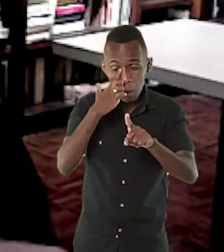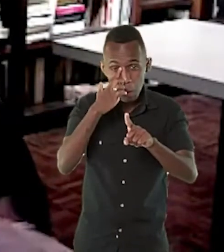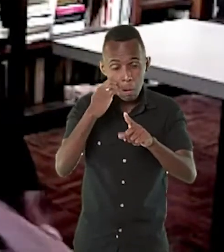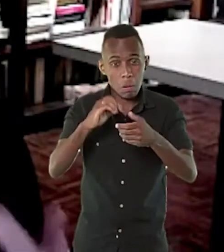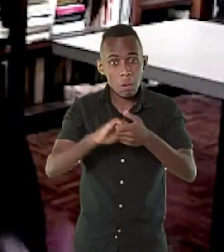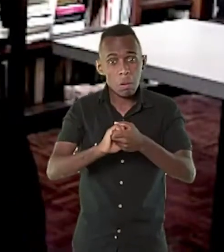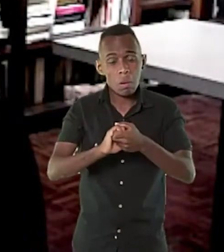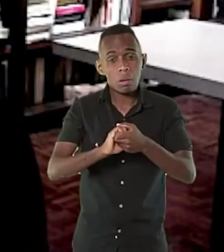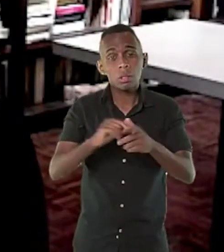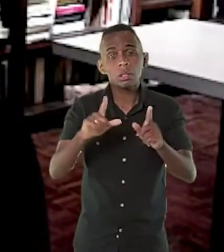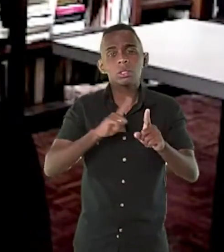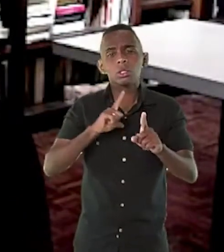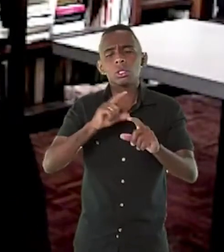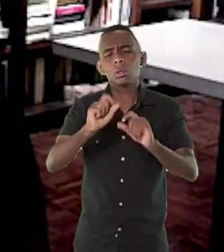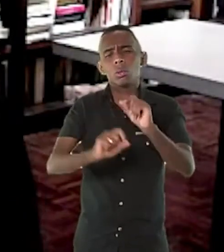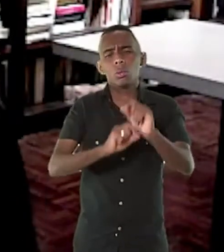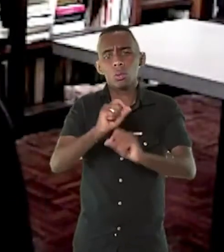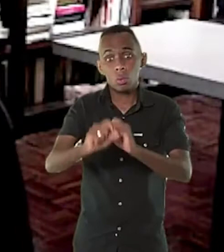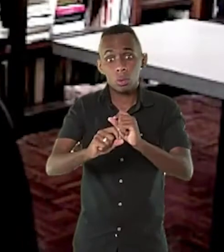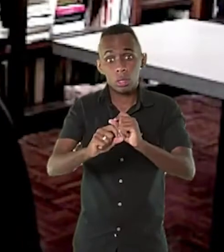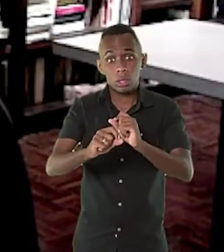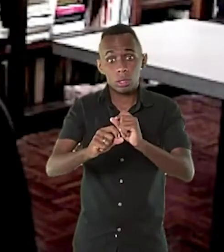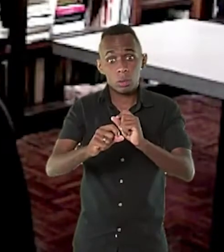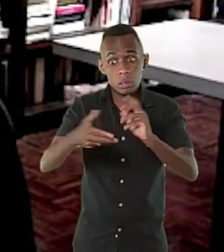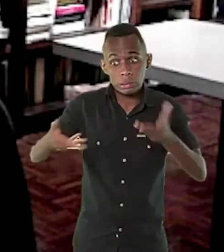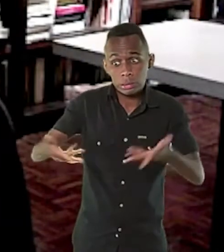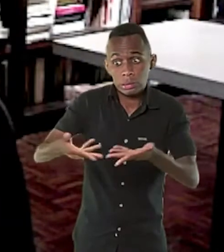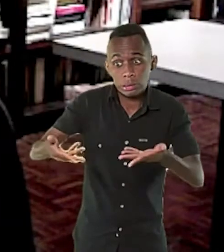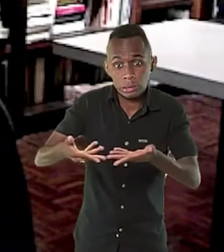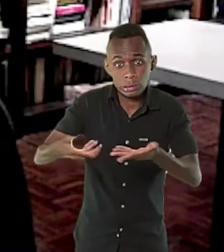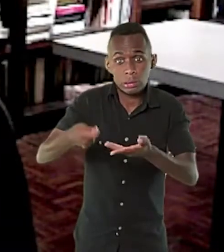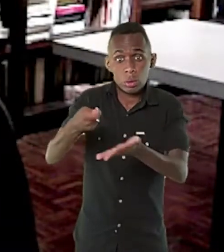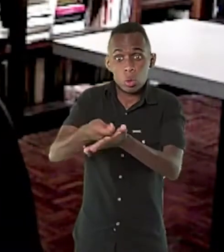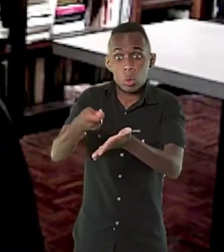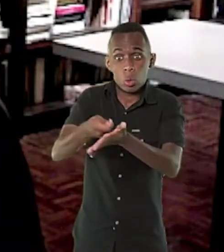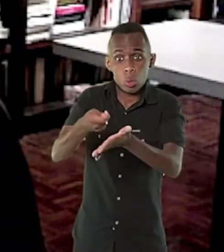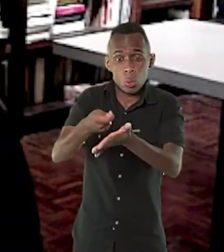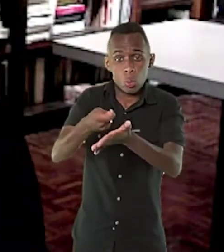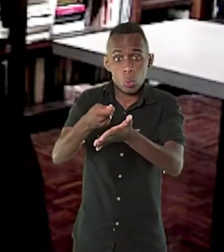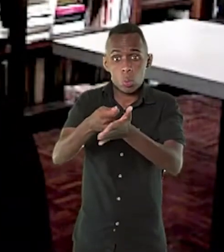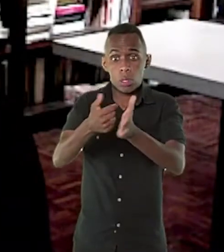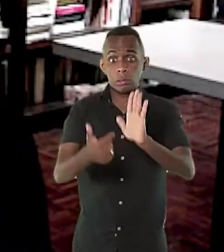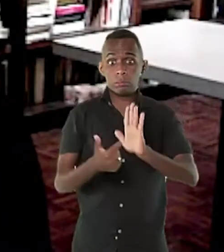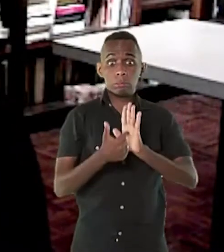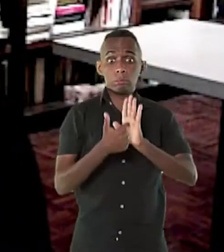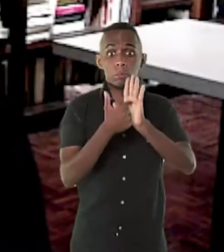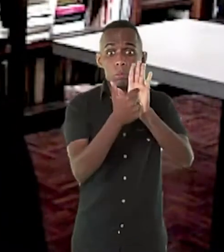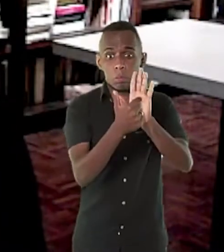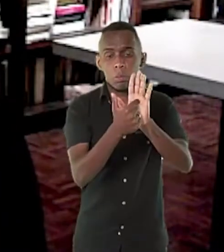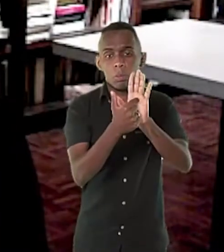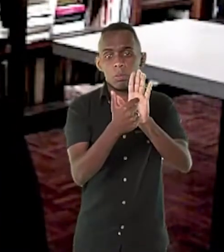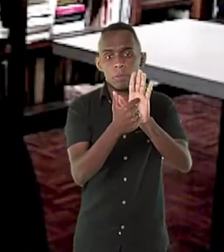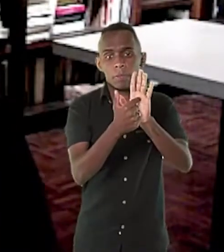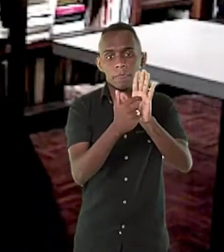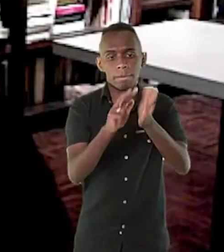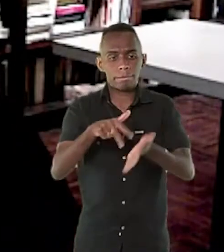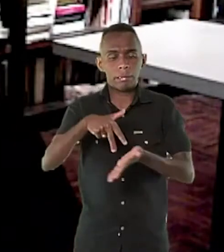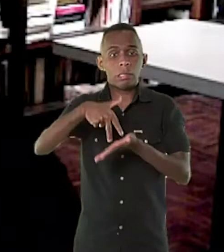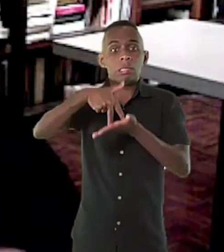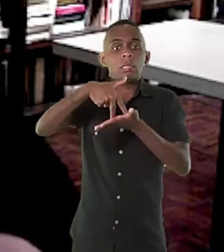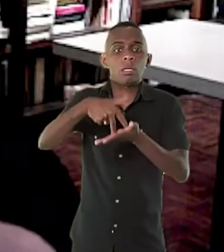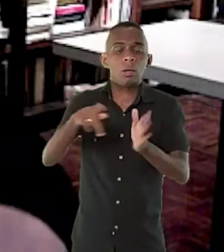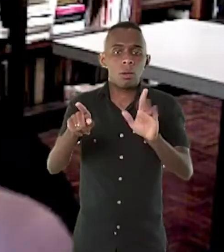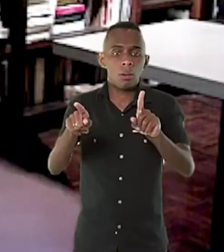Há uma pressão pela superexposição do sujeito nas redes,